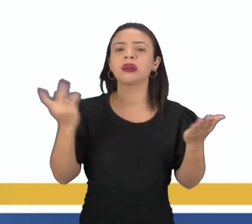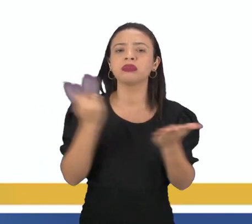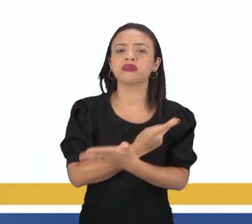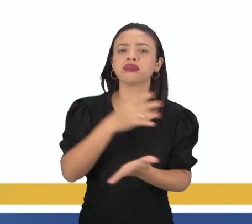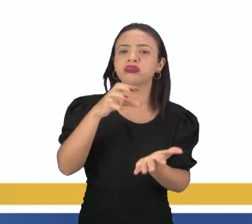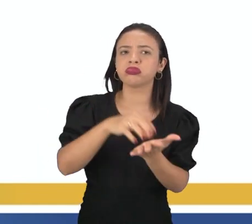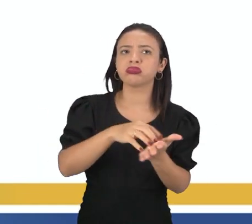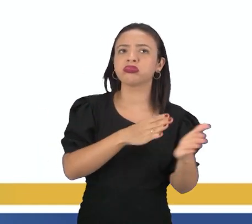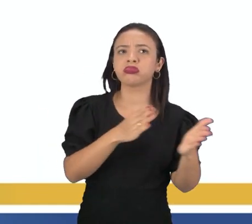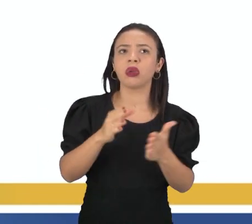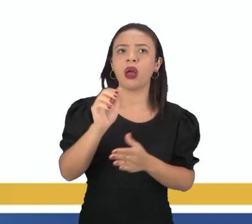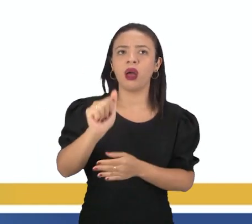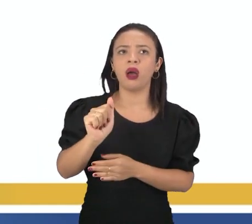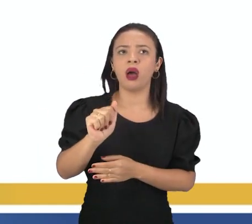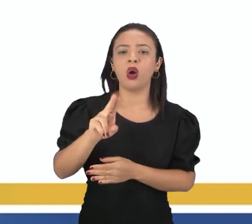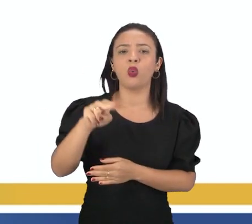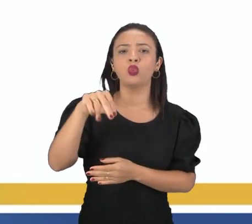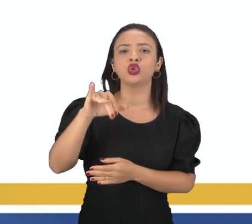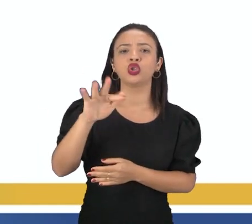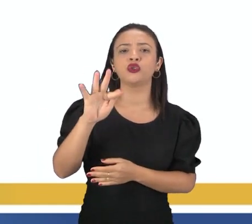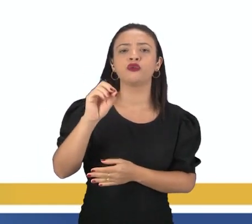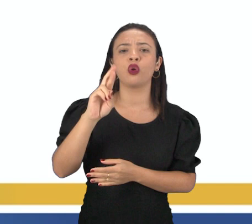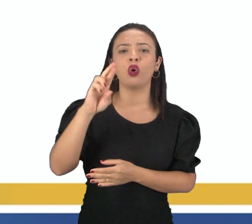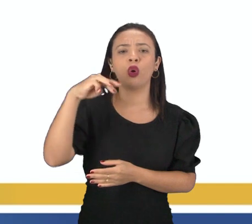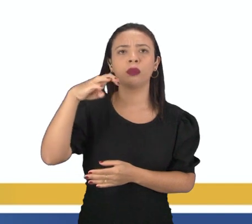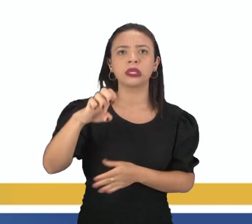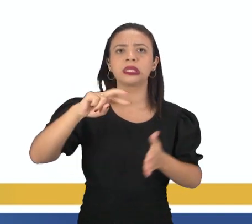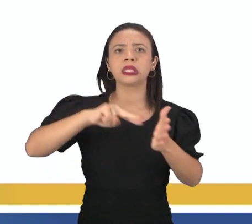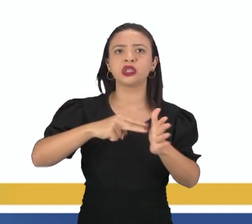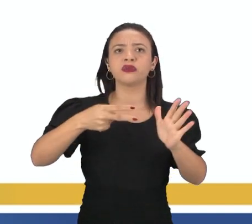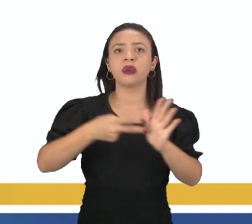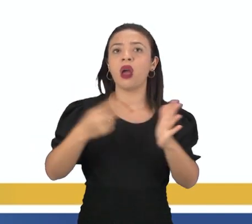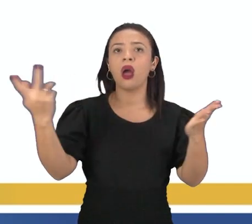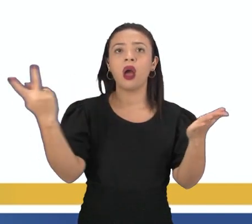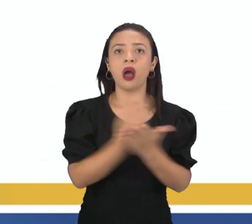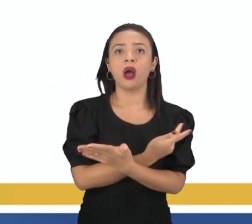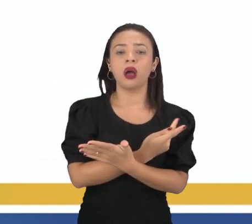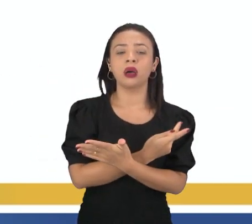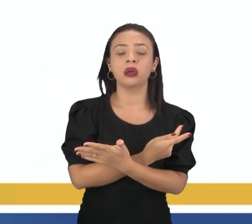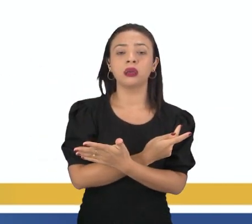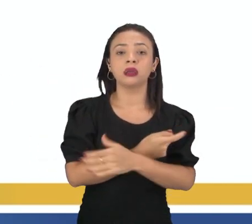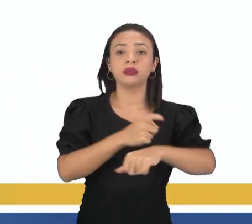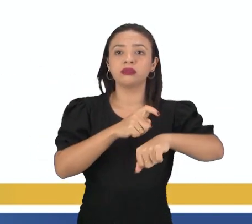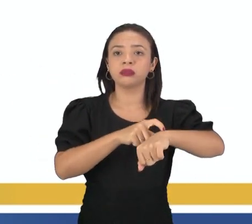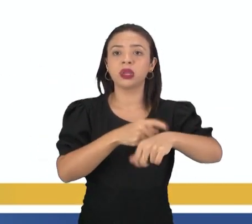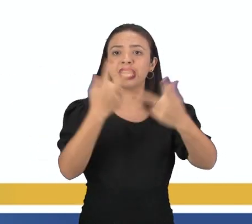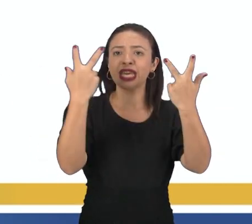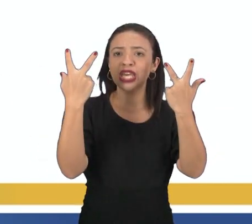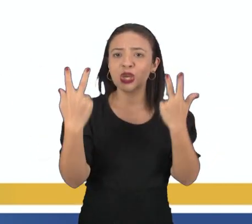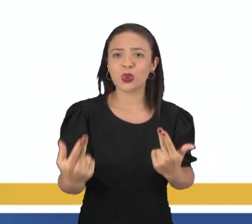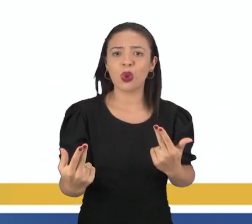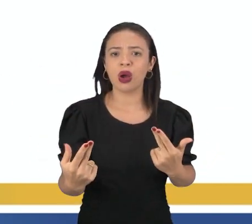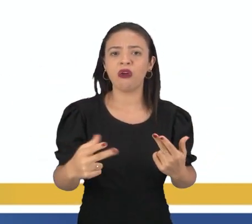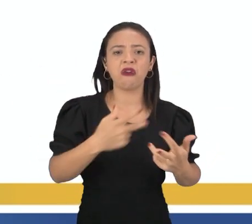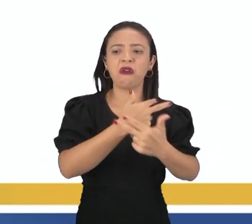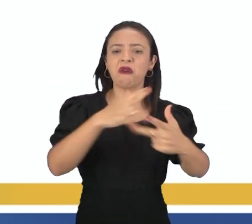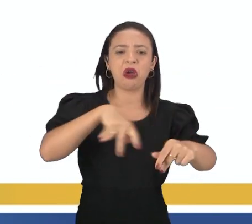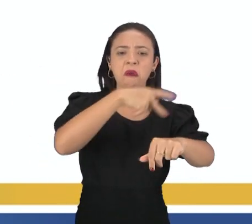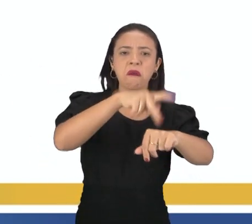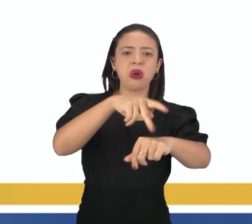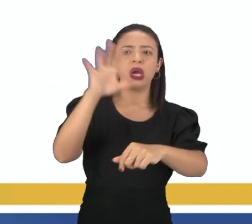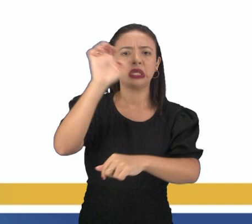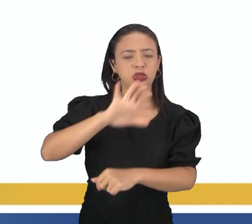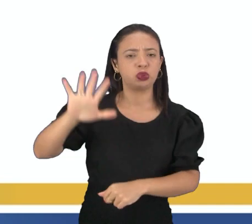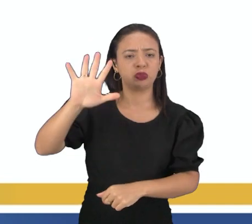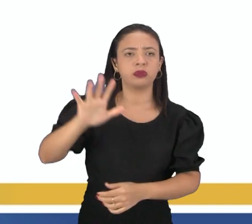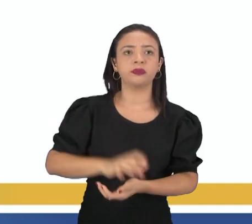de um processo, letra A, uniforme, ou seja, que ocorreu no mesmo momento e da mesma forma em diferentes países